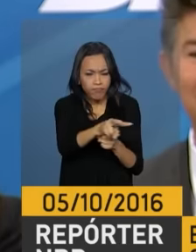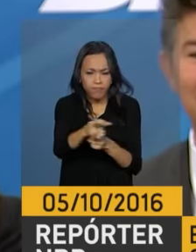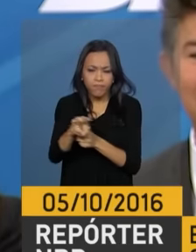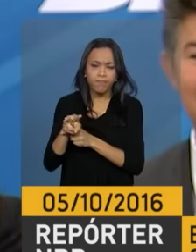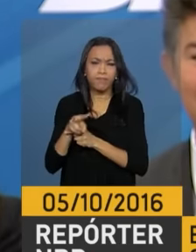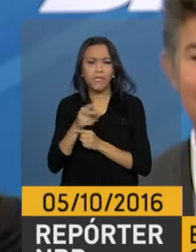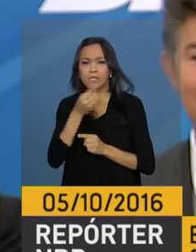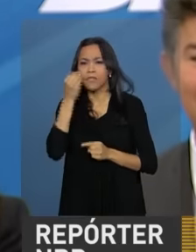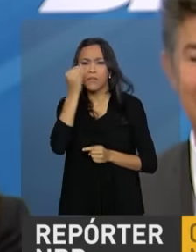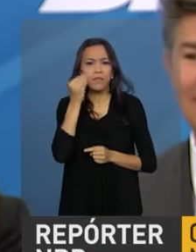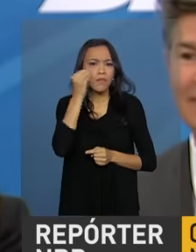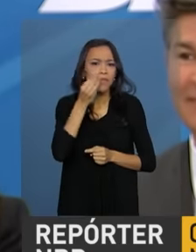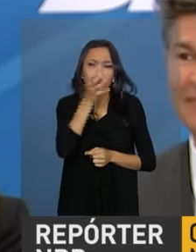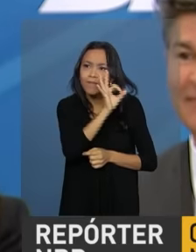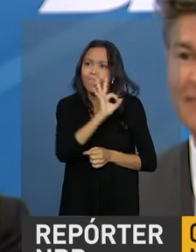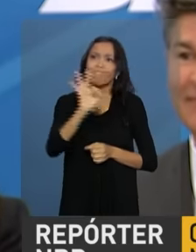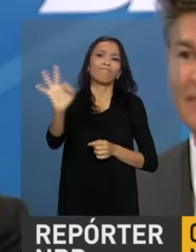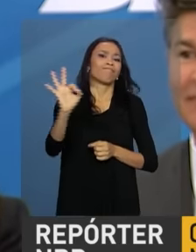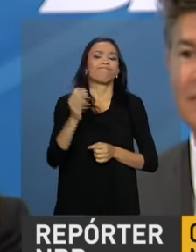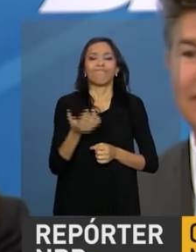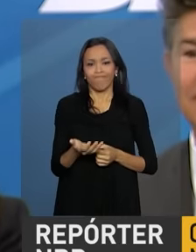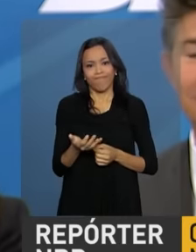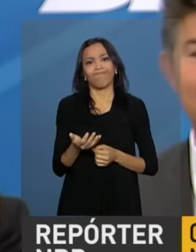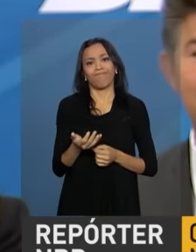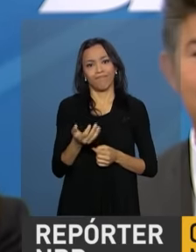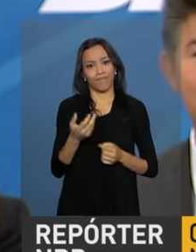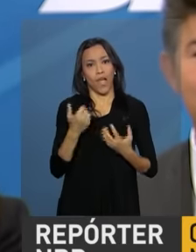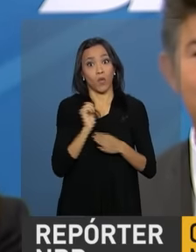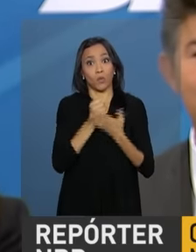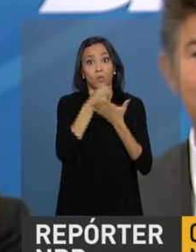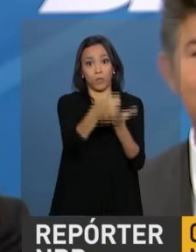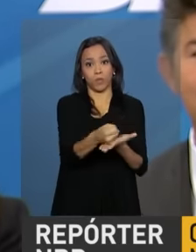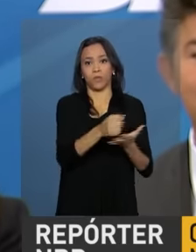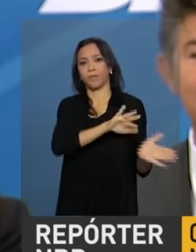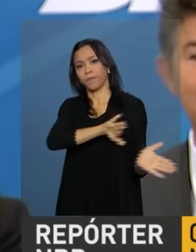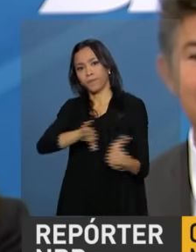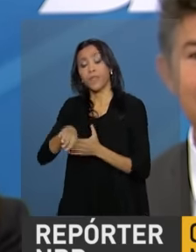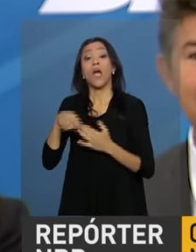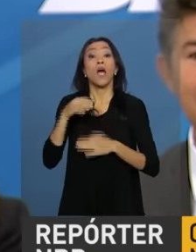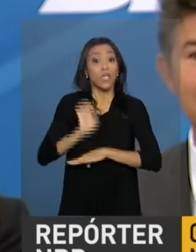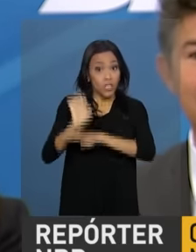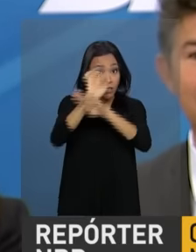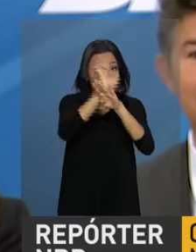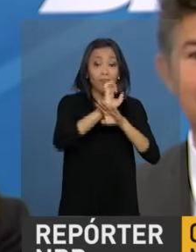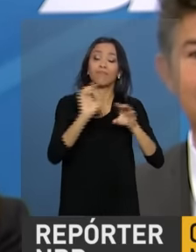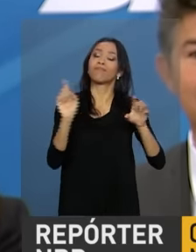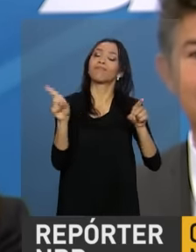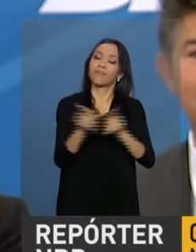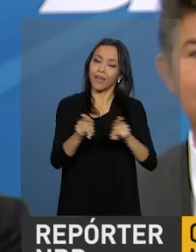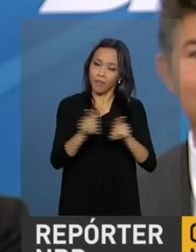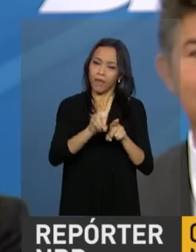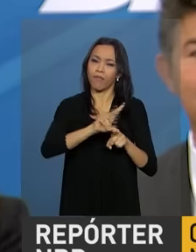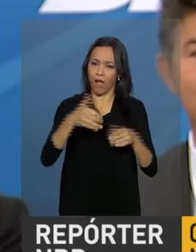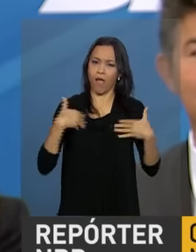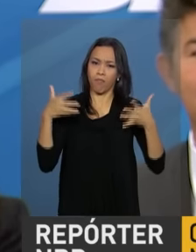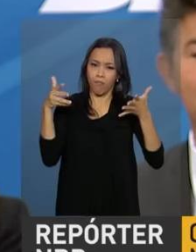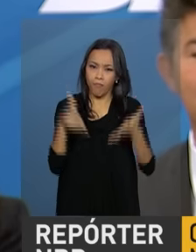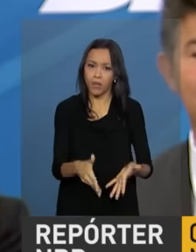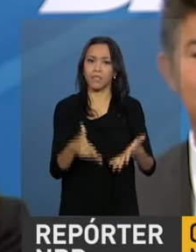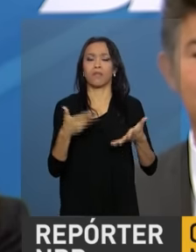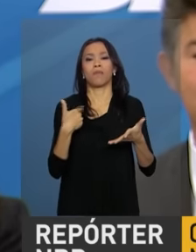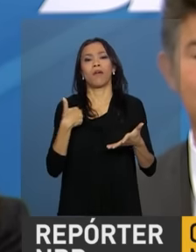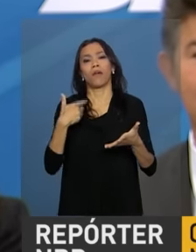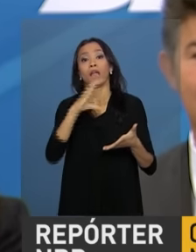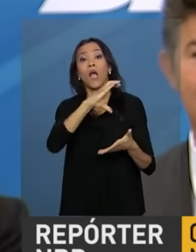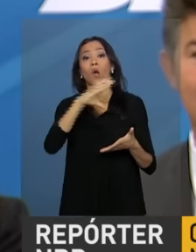ele tem um impacto muito maior. Os estados também terão importante participação na organização e coordenação das ações do